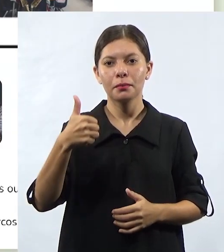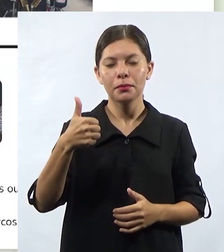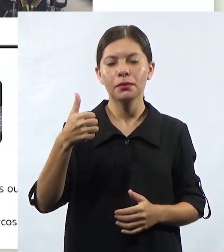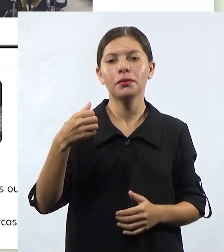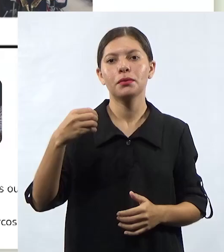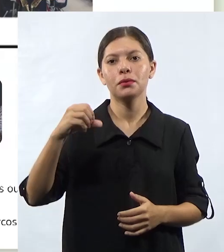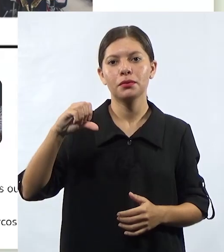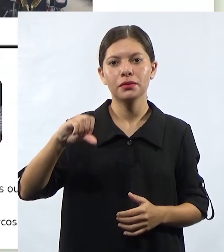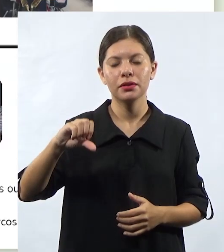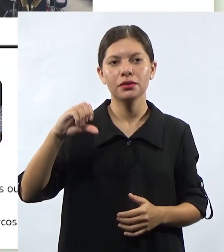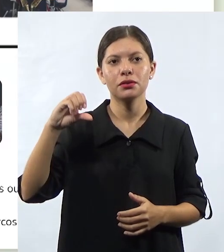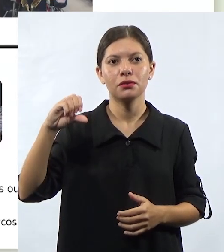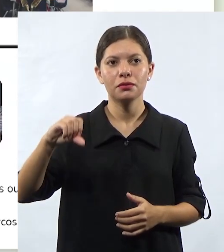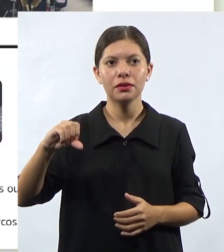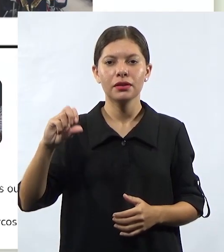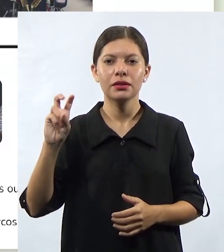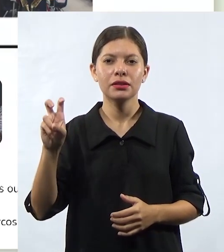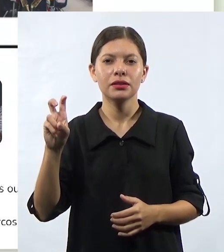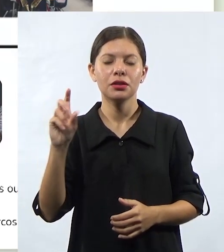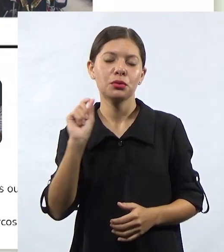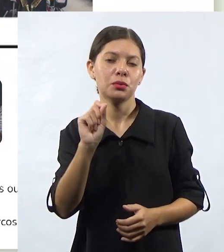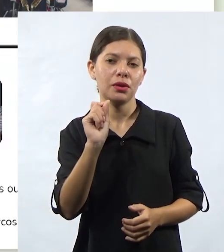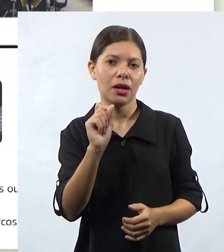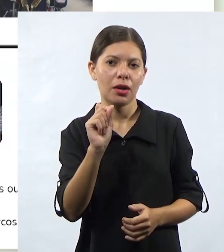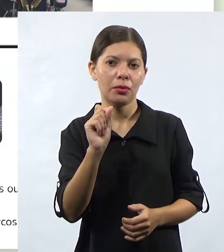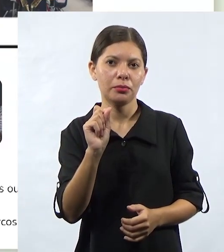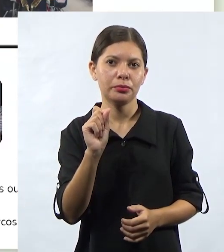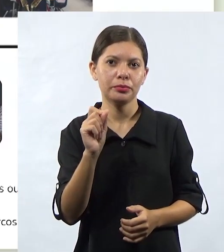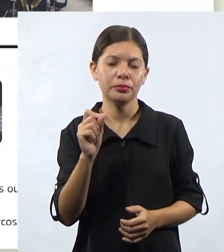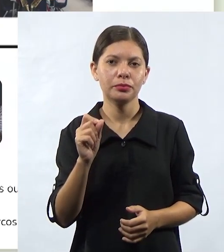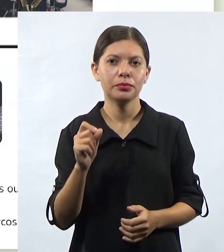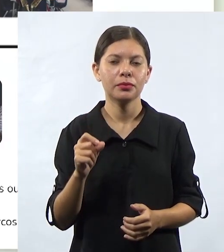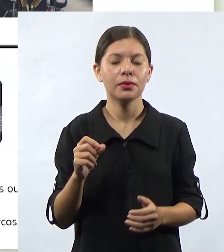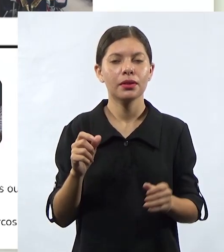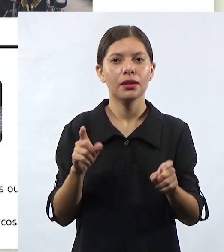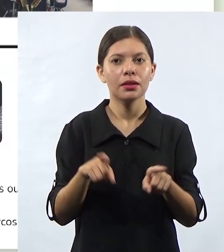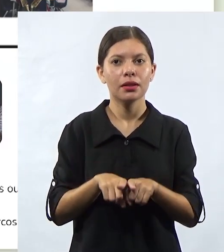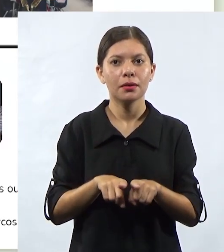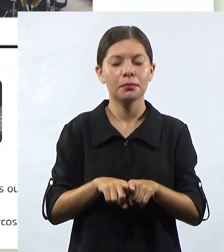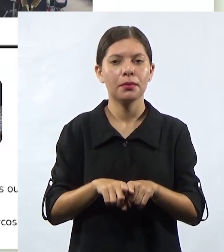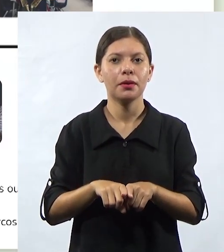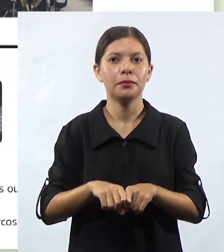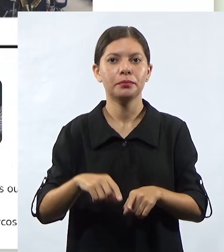Em 2000, o quê? Fiz as marcações dos eventos